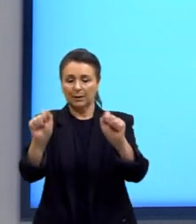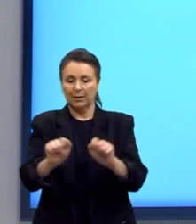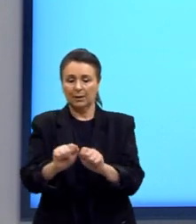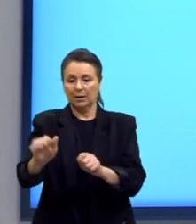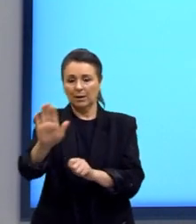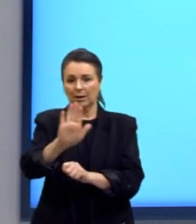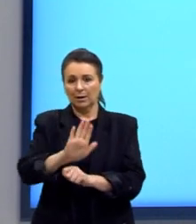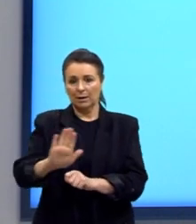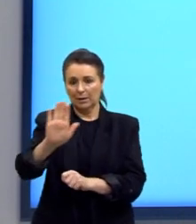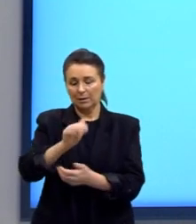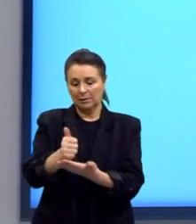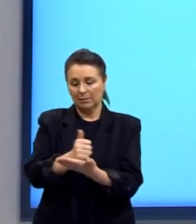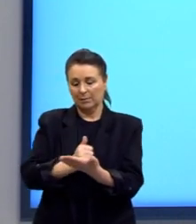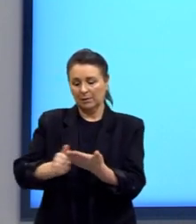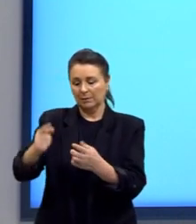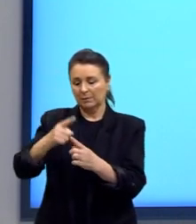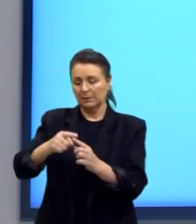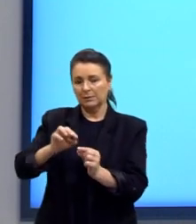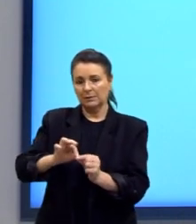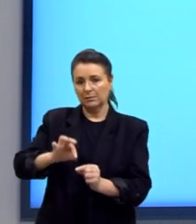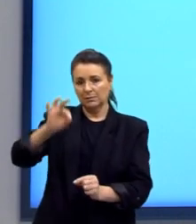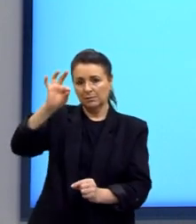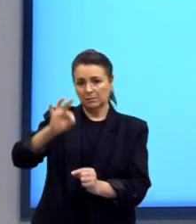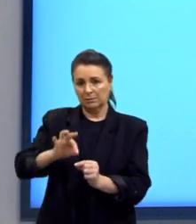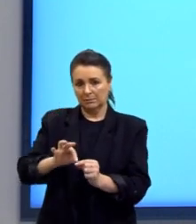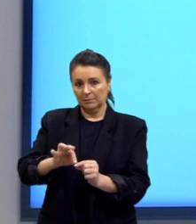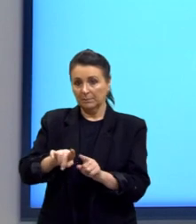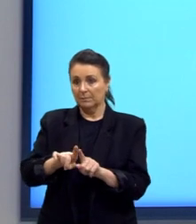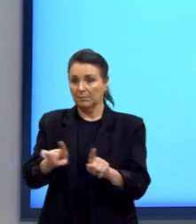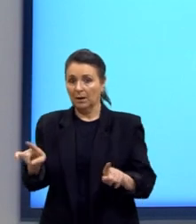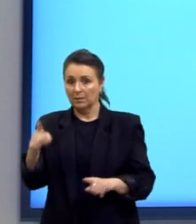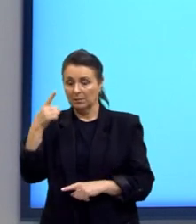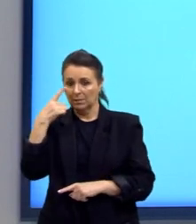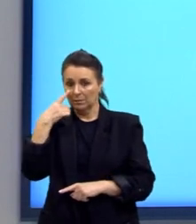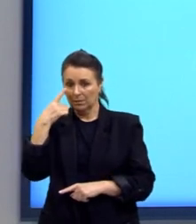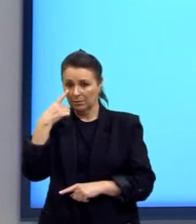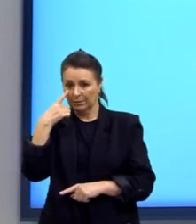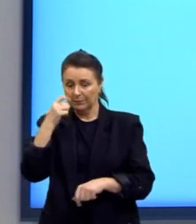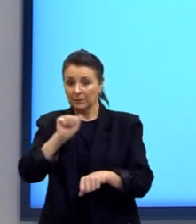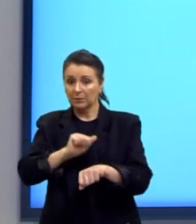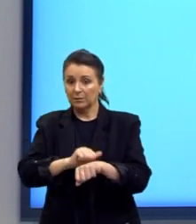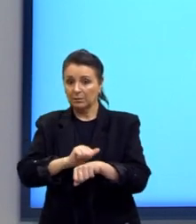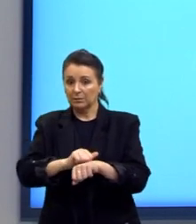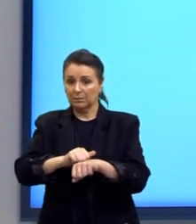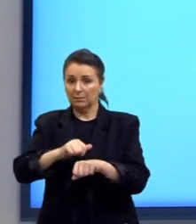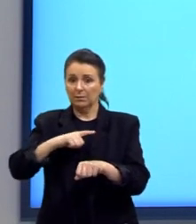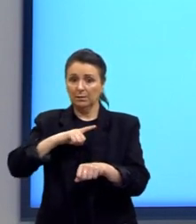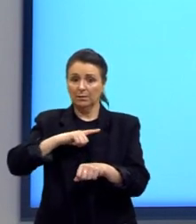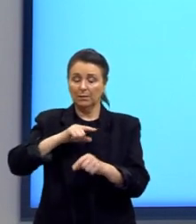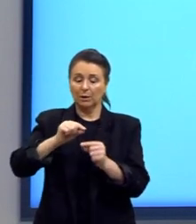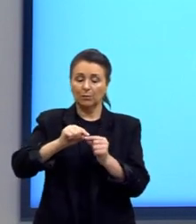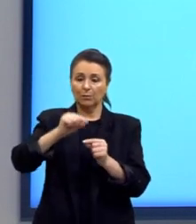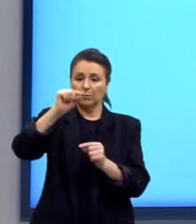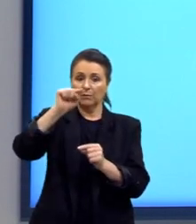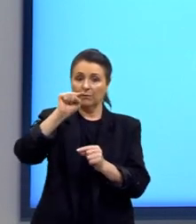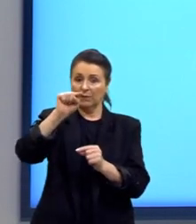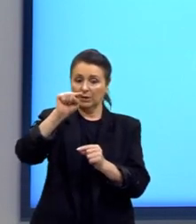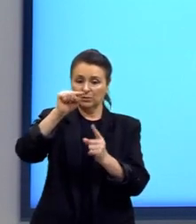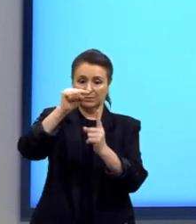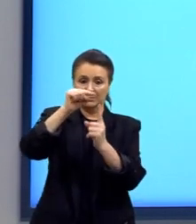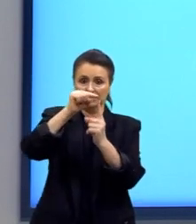vezes altura Tá mas memorizem que nos sólidos que possuem aquele vértice lá em cima